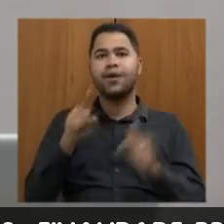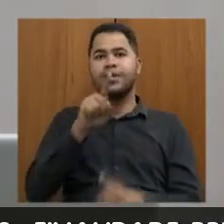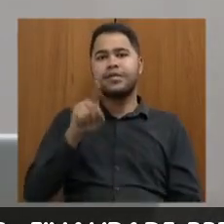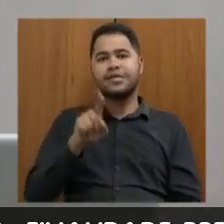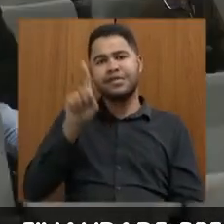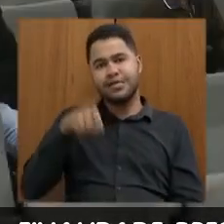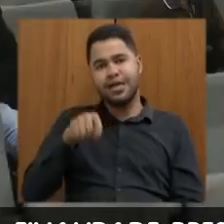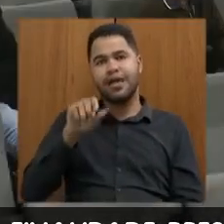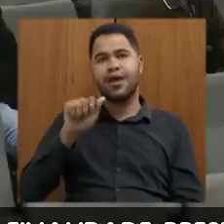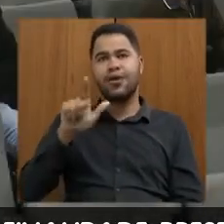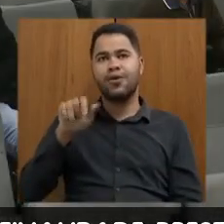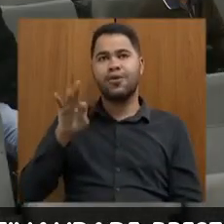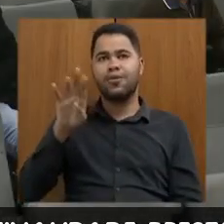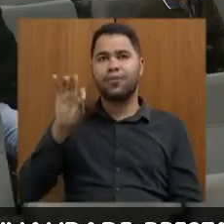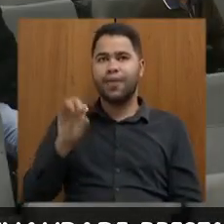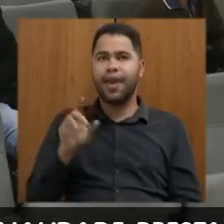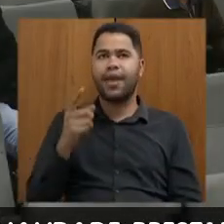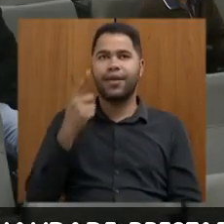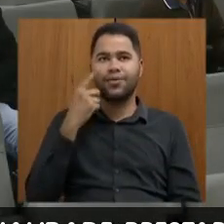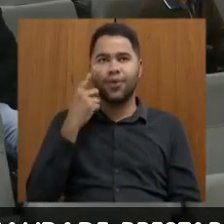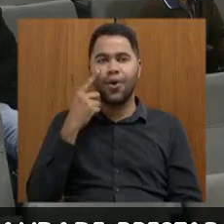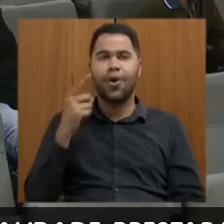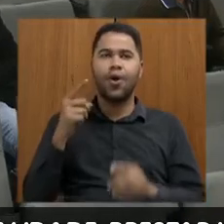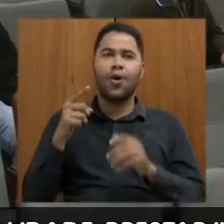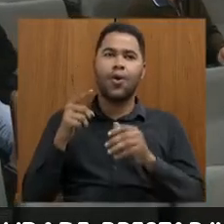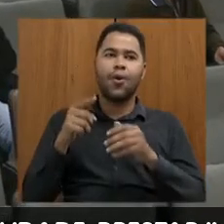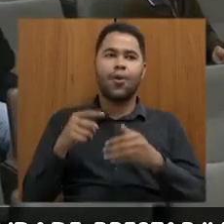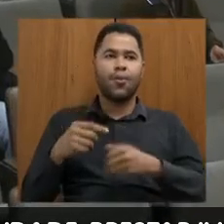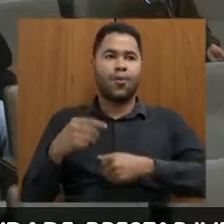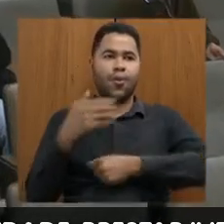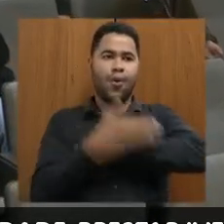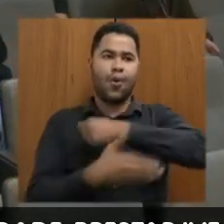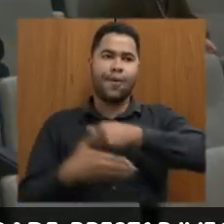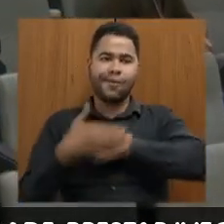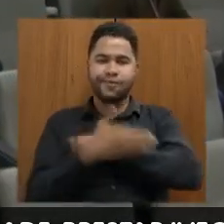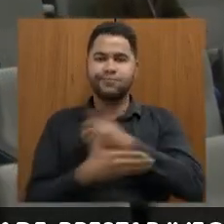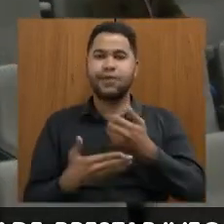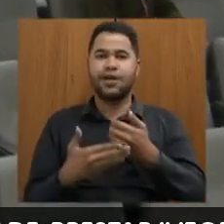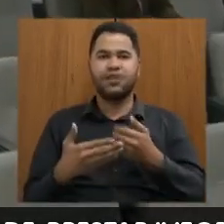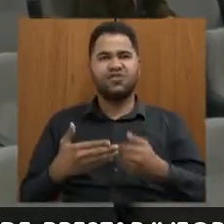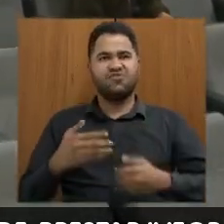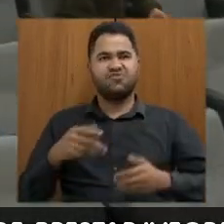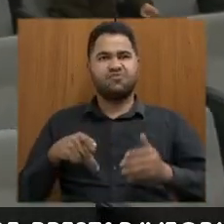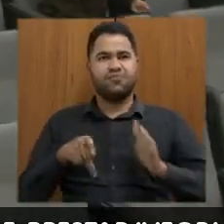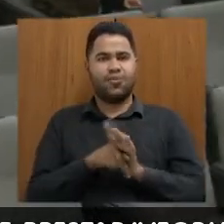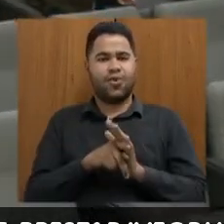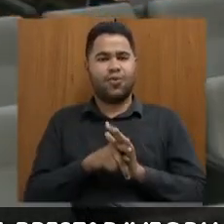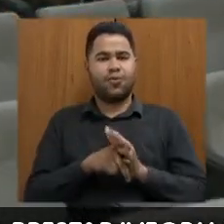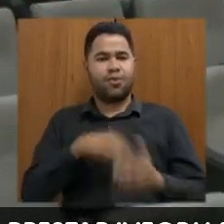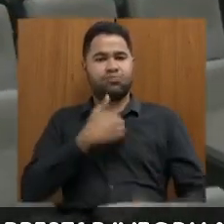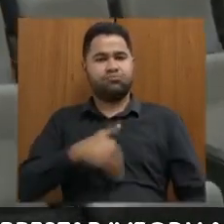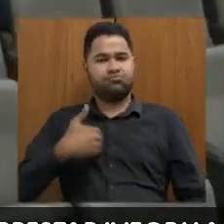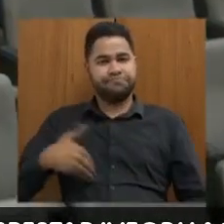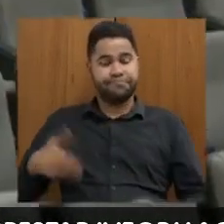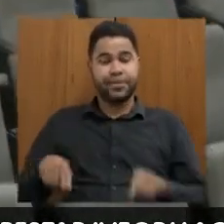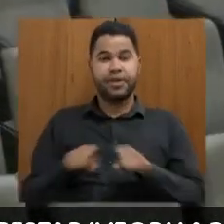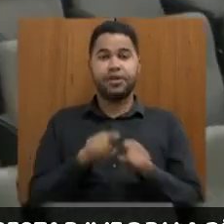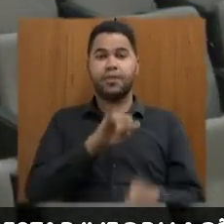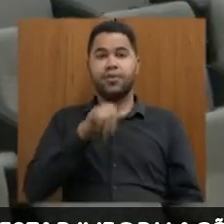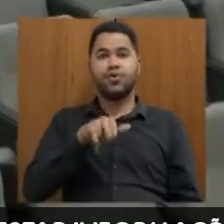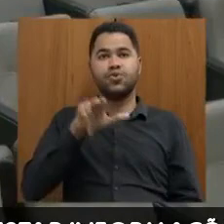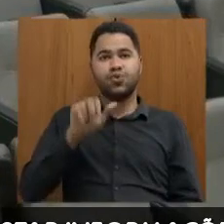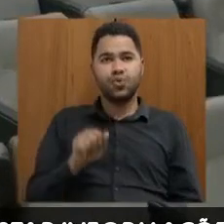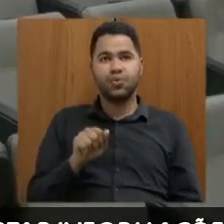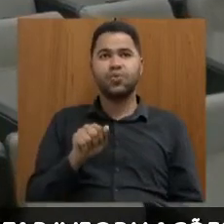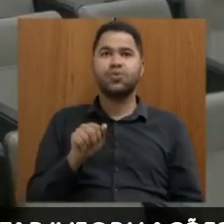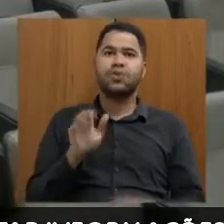Alberto e envergando escudo do Glorioso Clube Atlético Mineiro e Júnior também tá o Zé